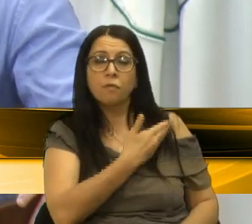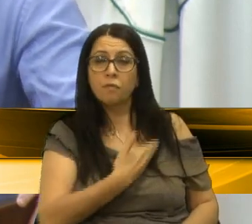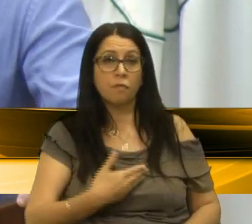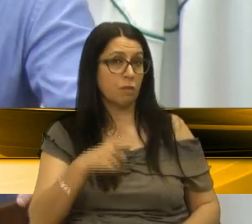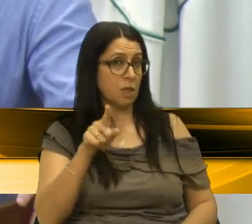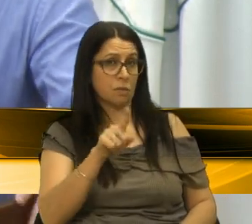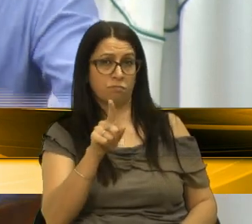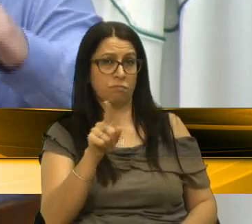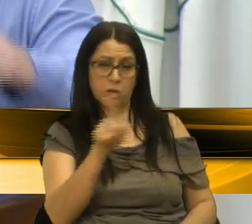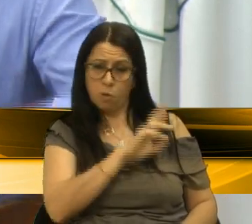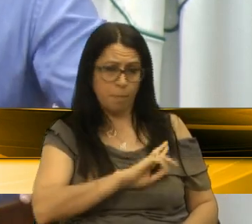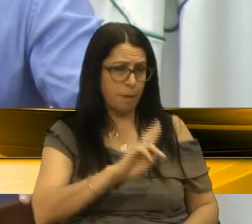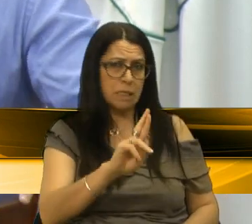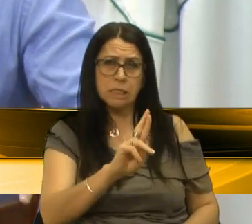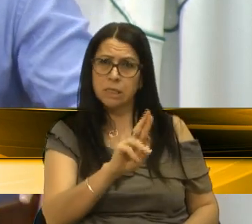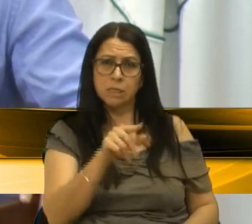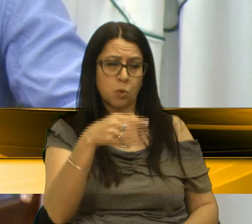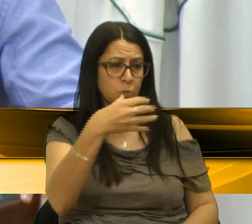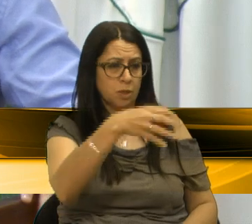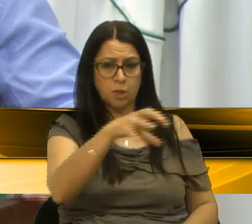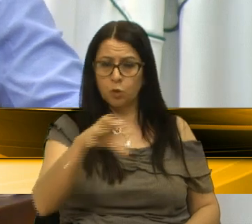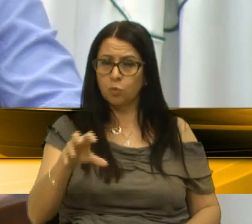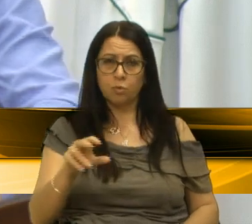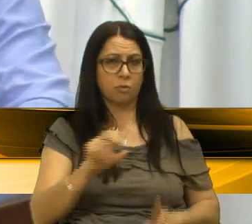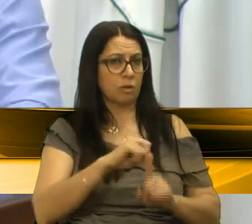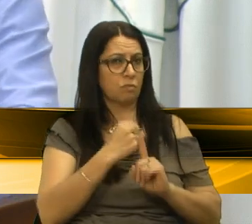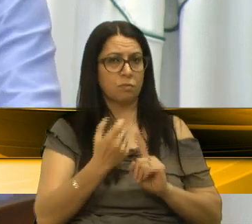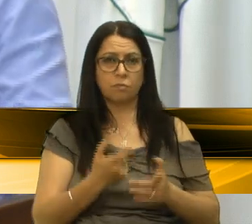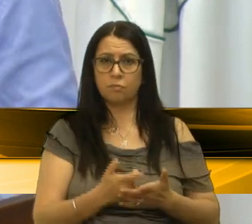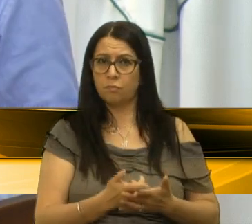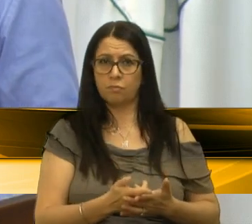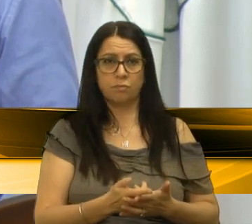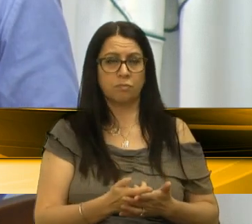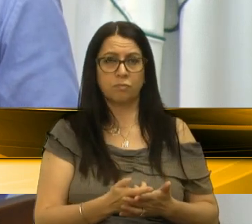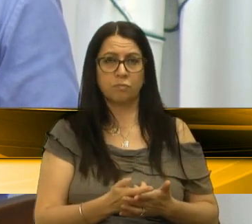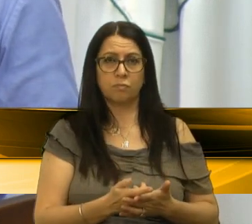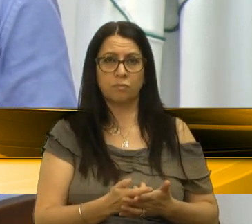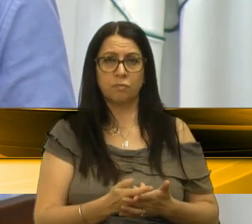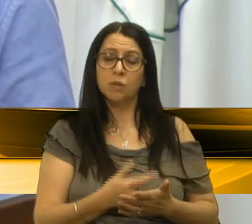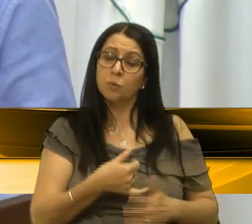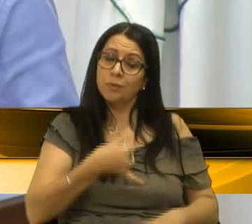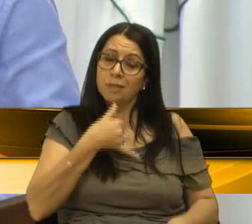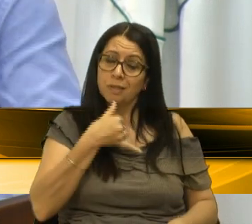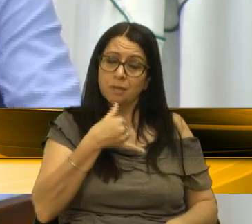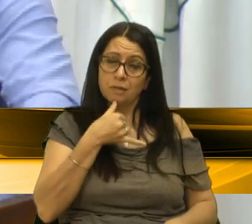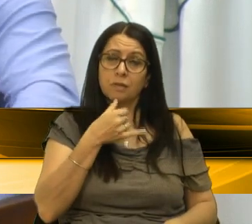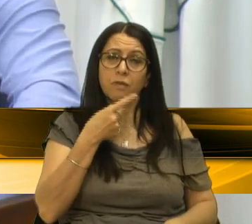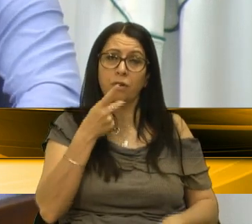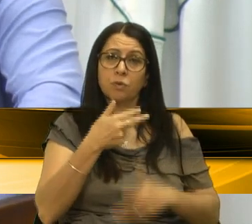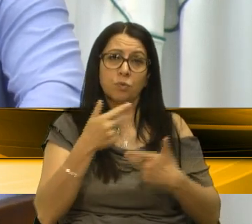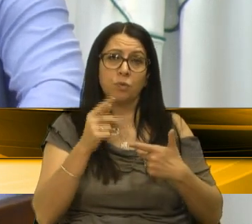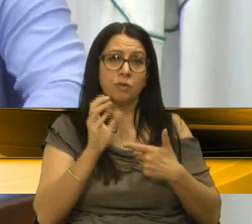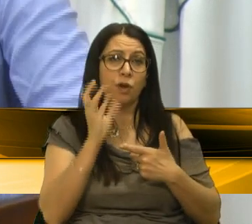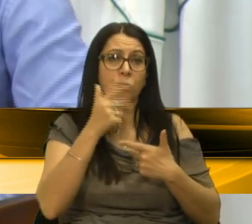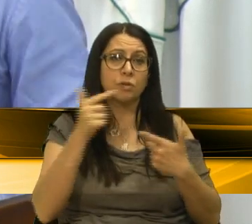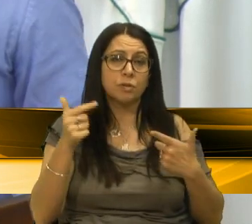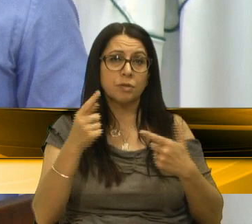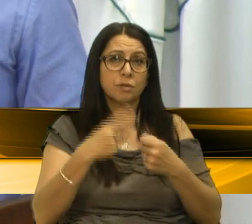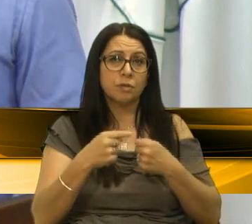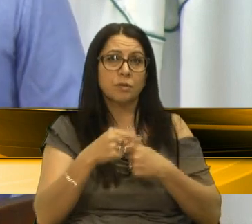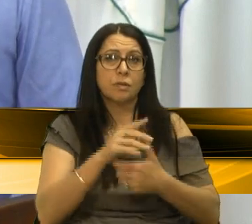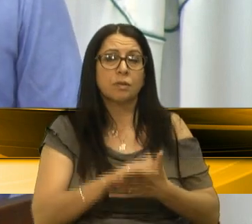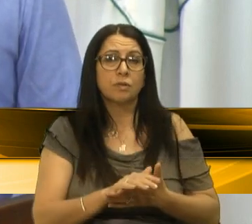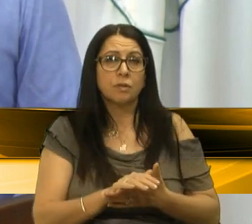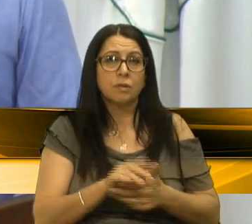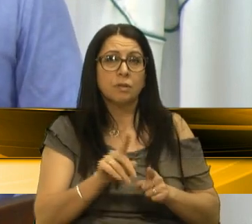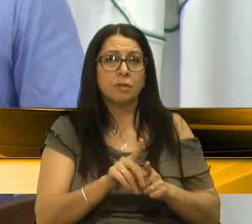não representa nenhum setor da nossa sociedade. É com tristeza que eu falo das coisas que vêm acontecendo na nossa cidade. E